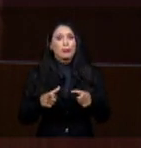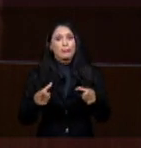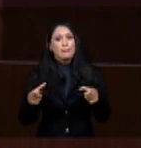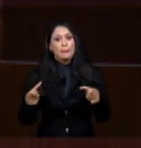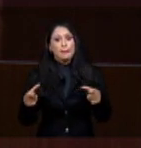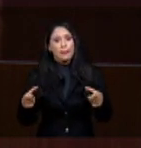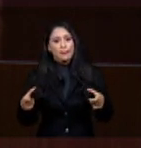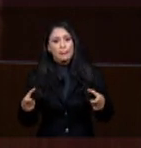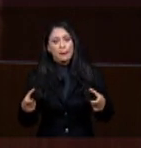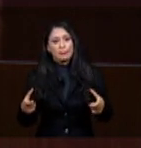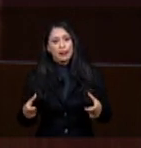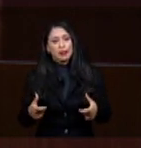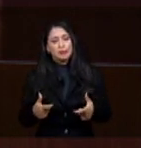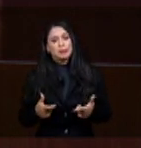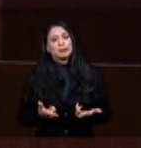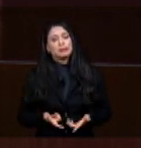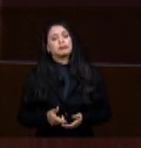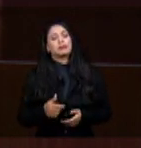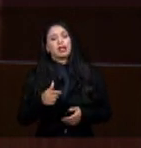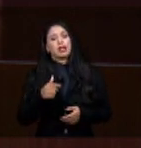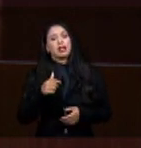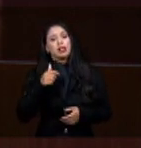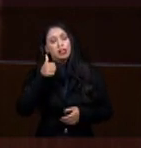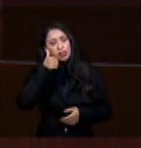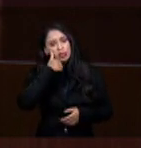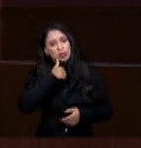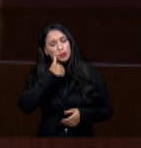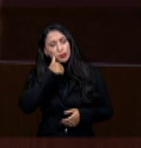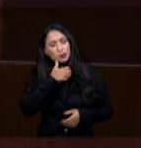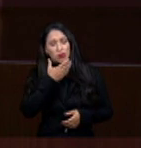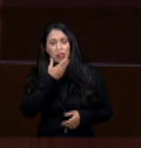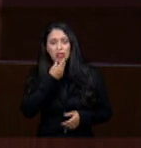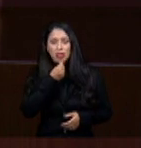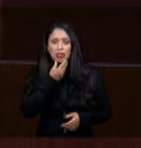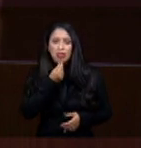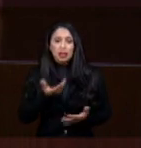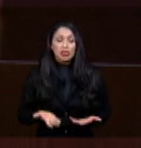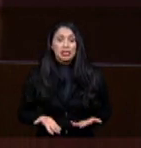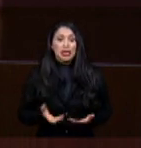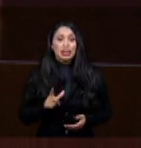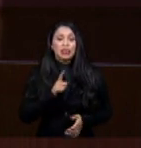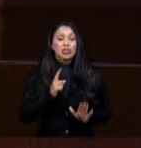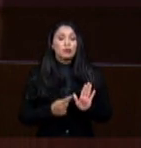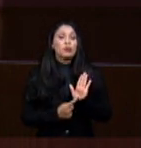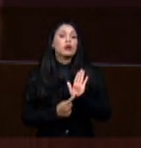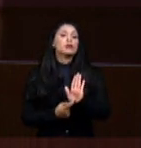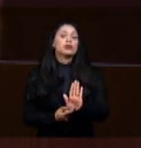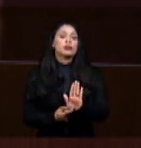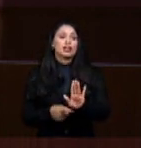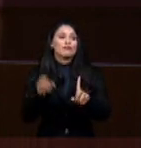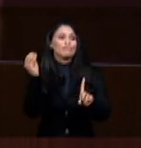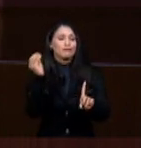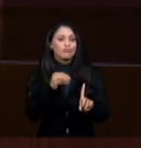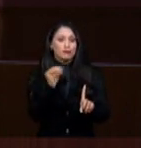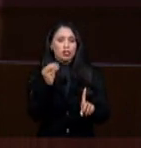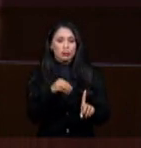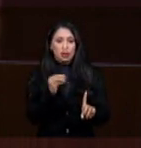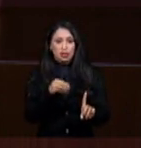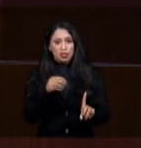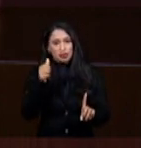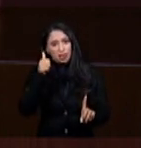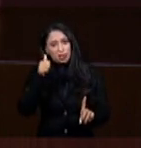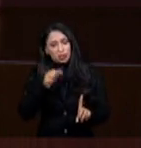ponto de vista de gênero e Raça no Brasil que está é super disposta a vulnerabilidade social